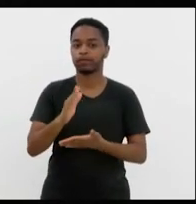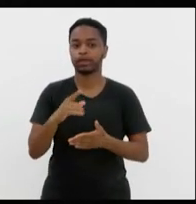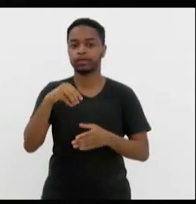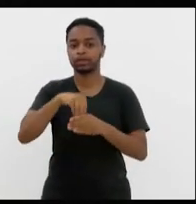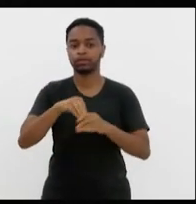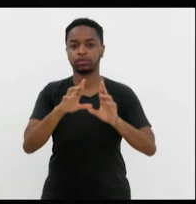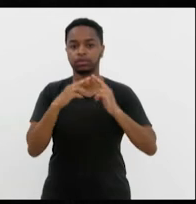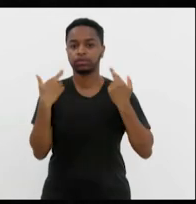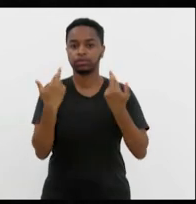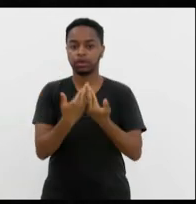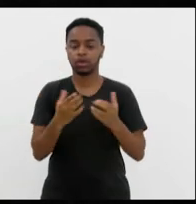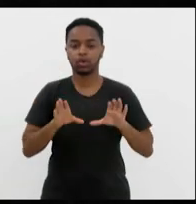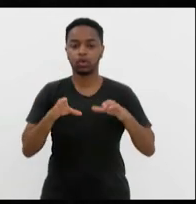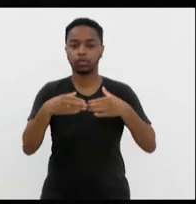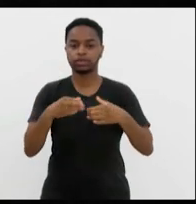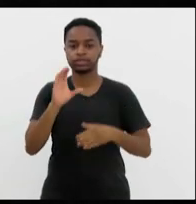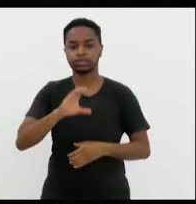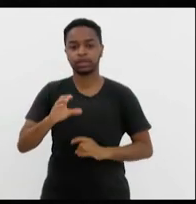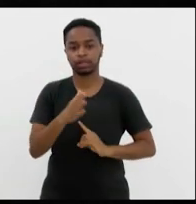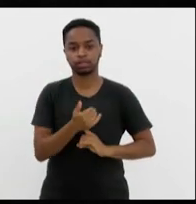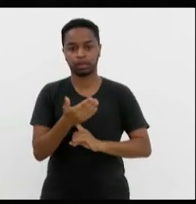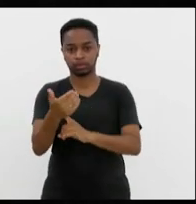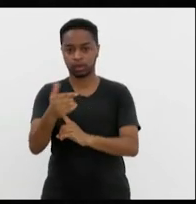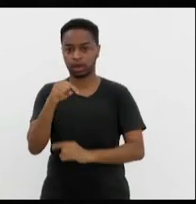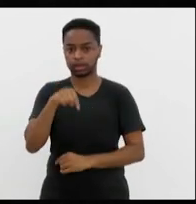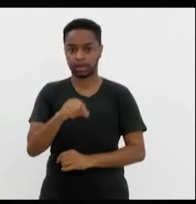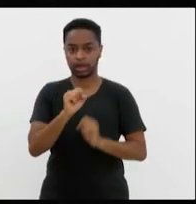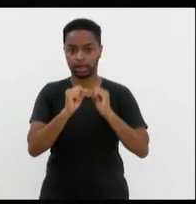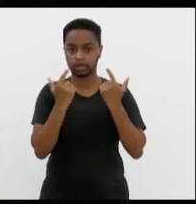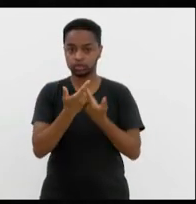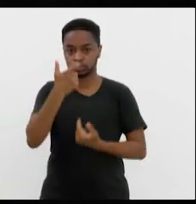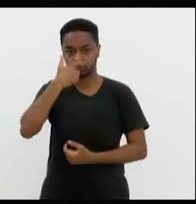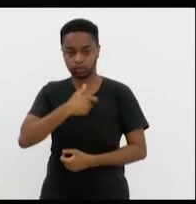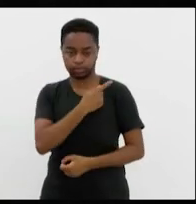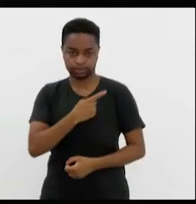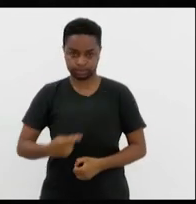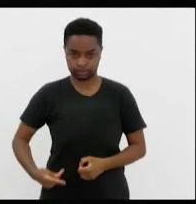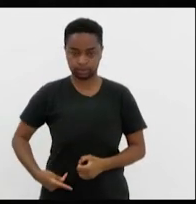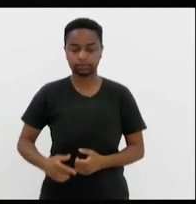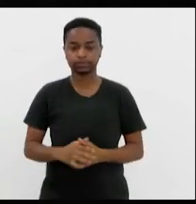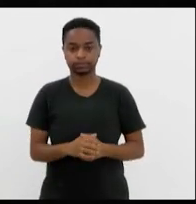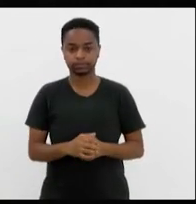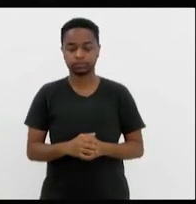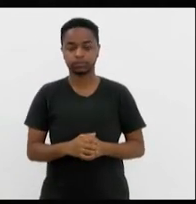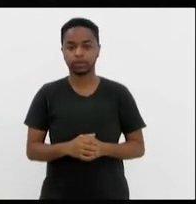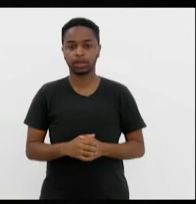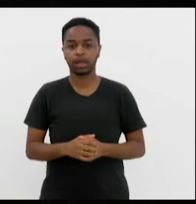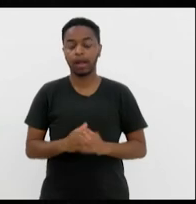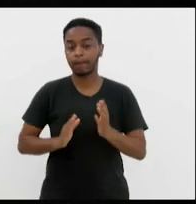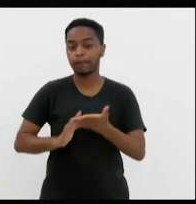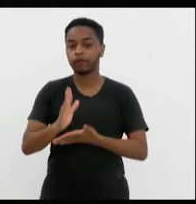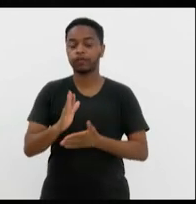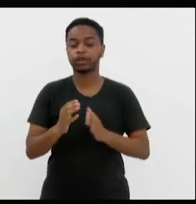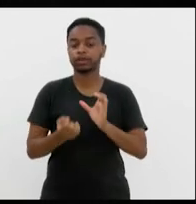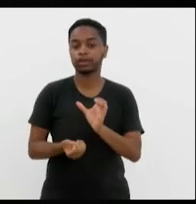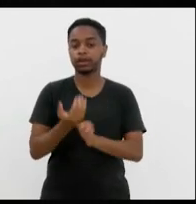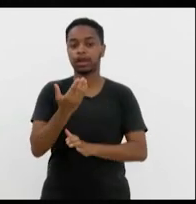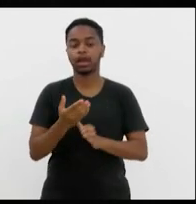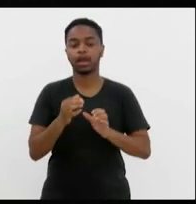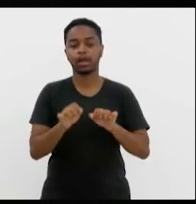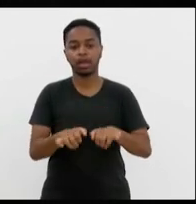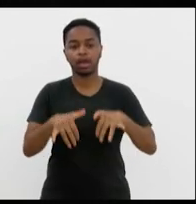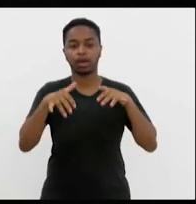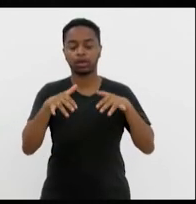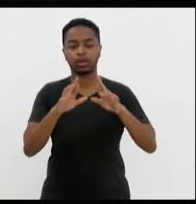da Comissão da Ciência e Tecnologia, da qual eu sou presidenta, a realização de uma audiência pública em